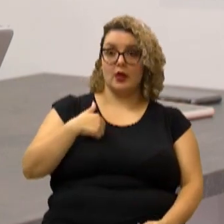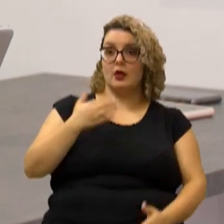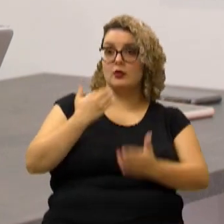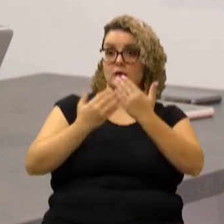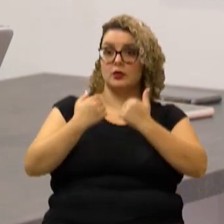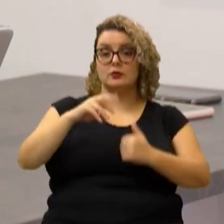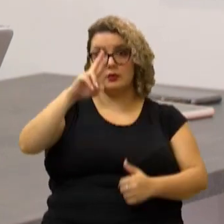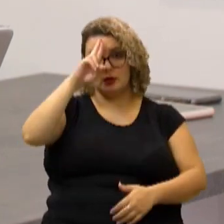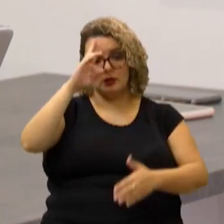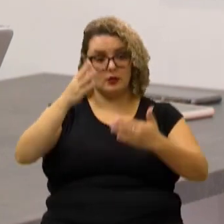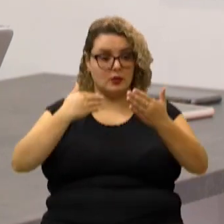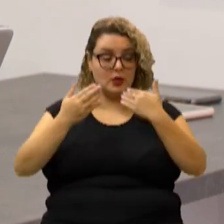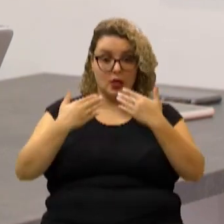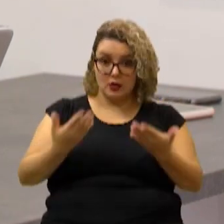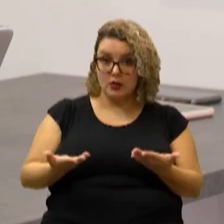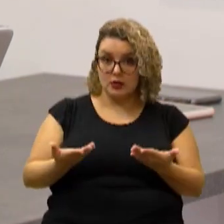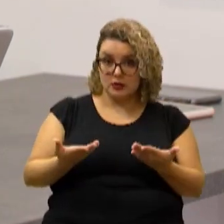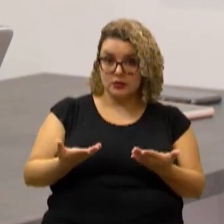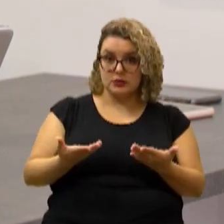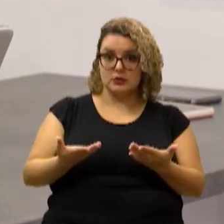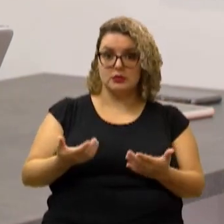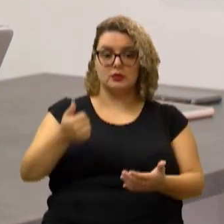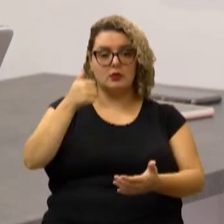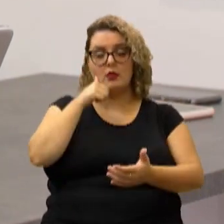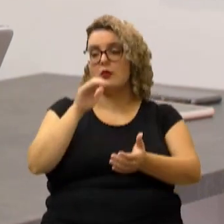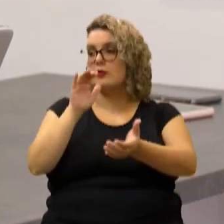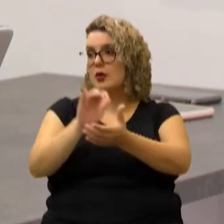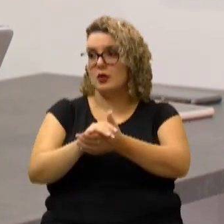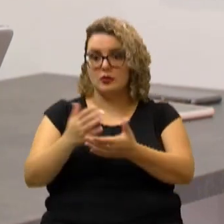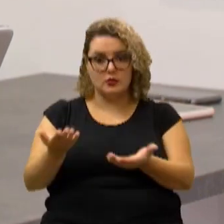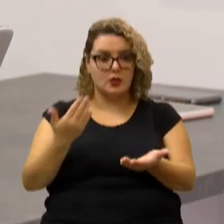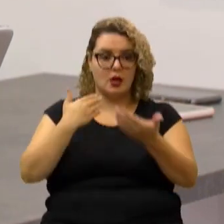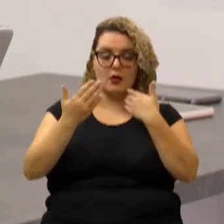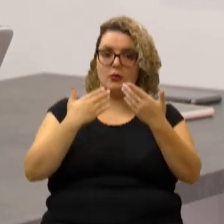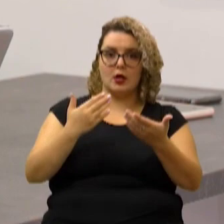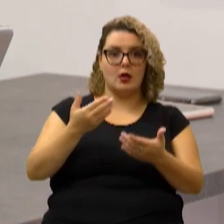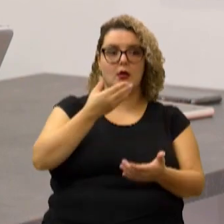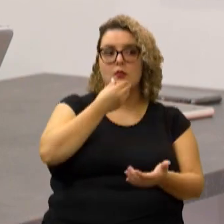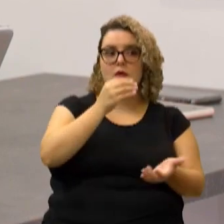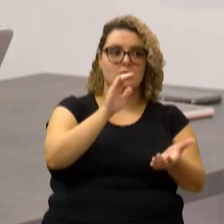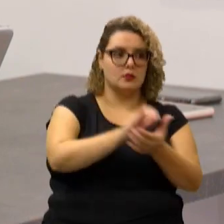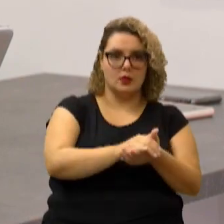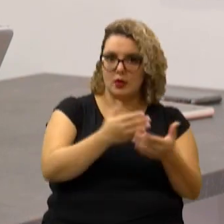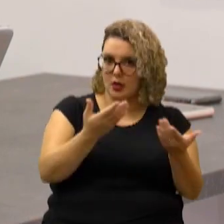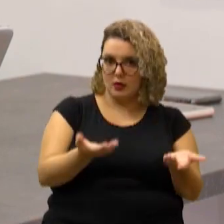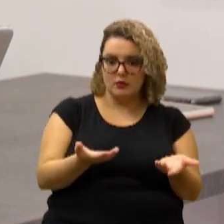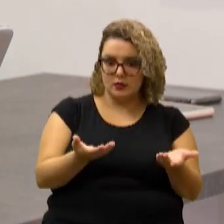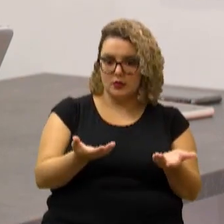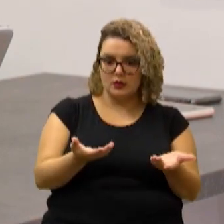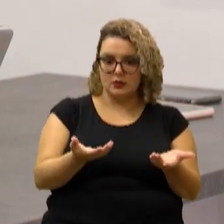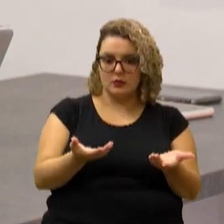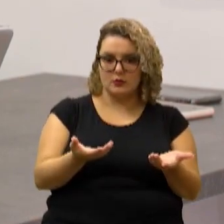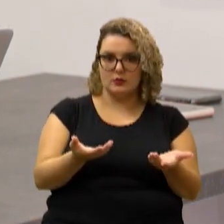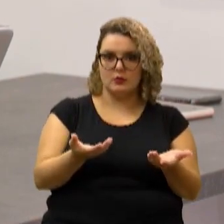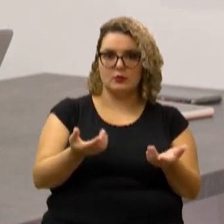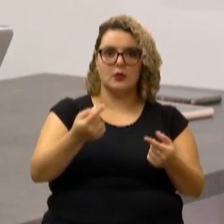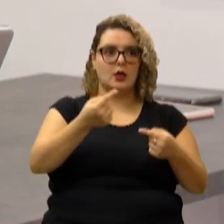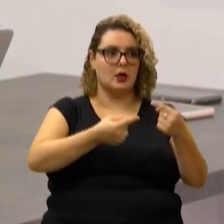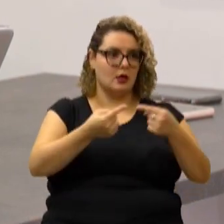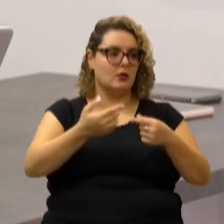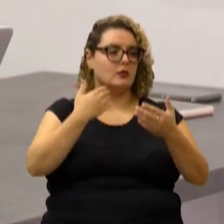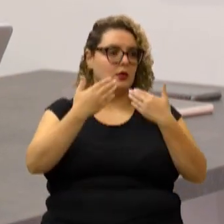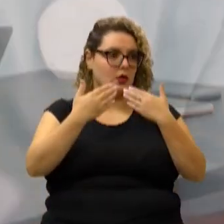estou no almoço conversando com a minha esposa conversando lá com o meu marido e aí a gente sobre